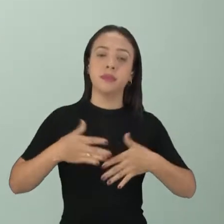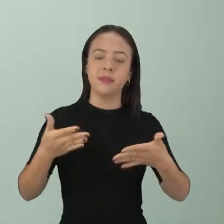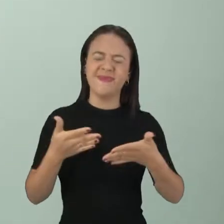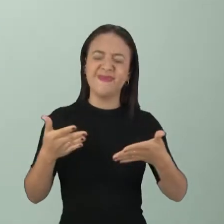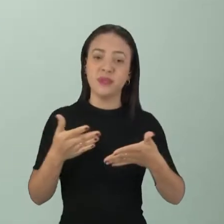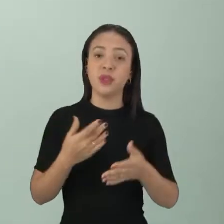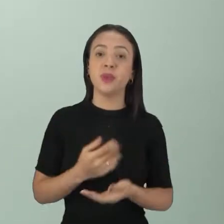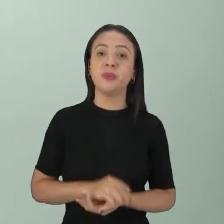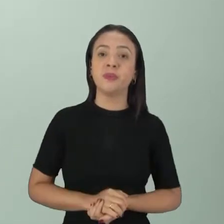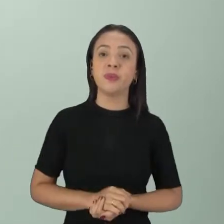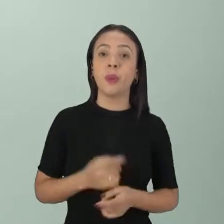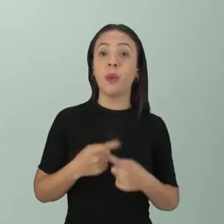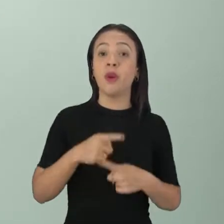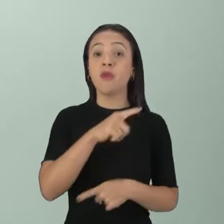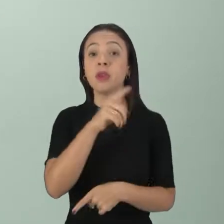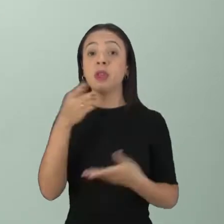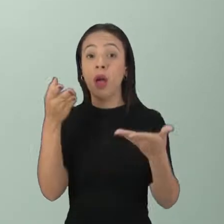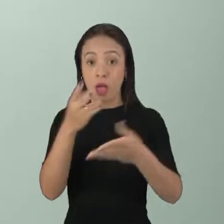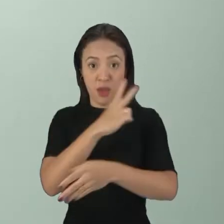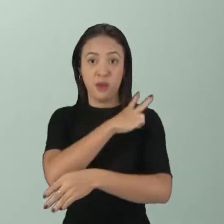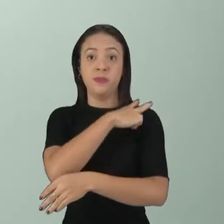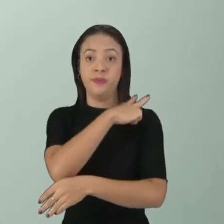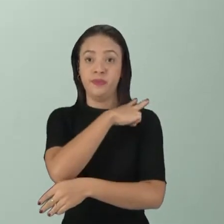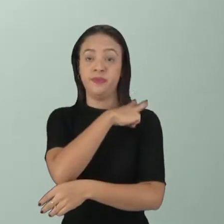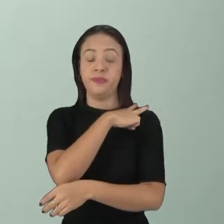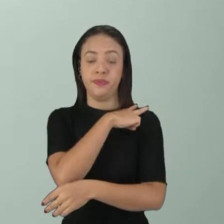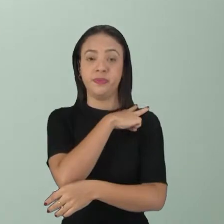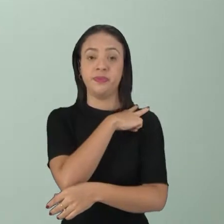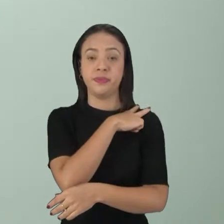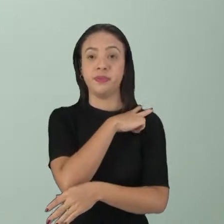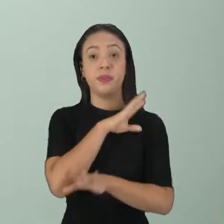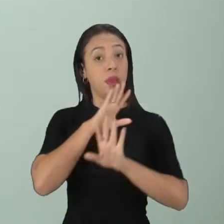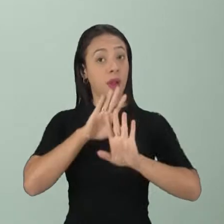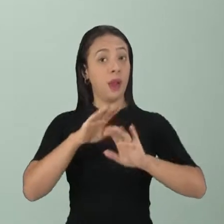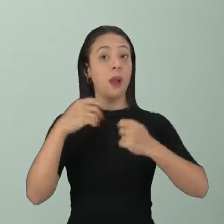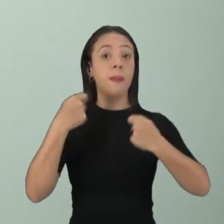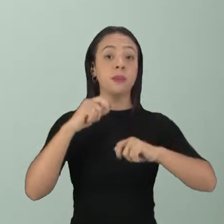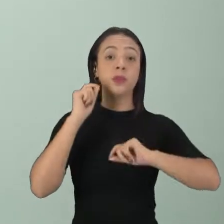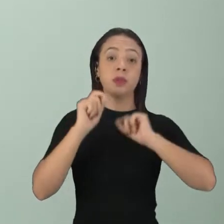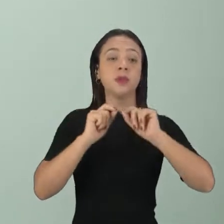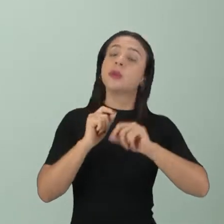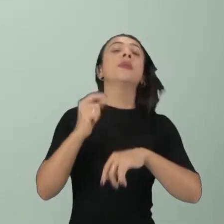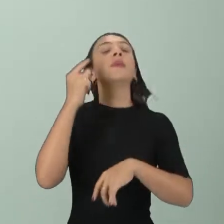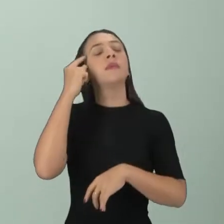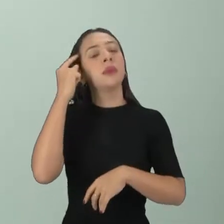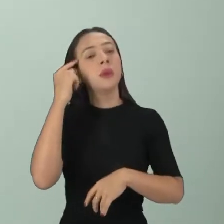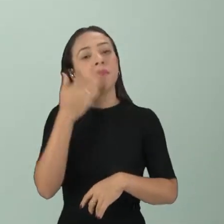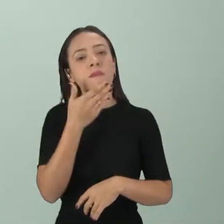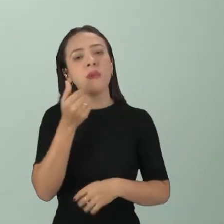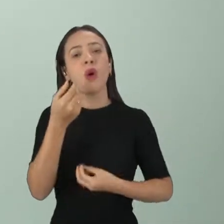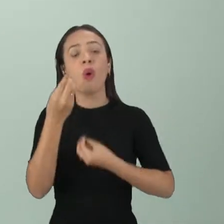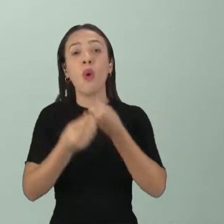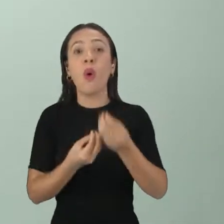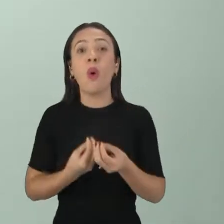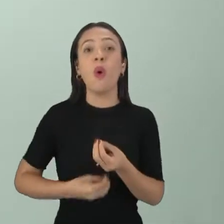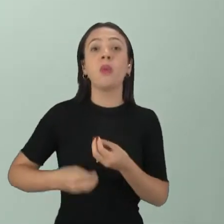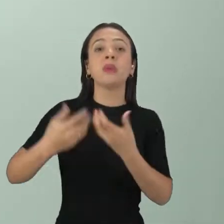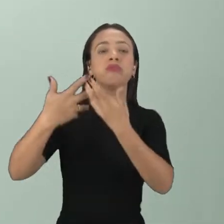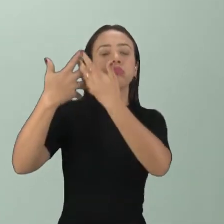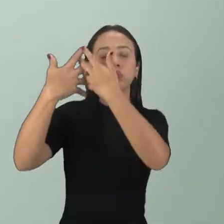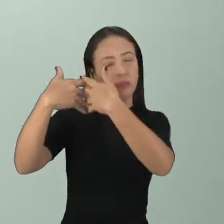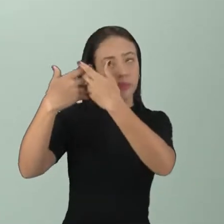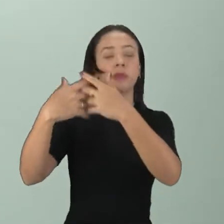momento, principalmente porque você está na segunda série do ensino médio, mas já deve amadurecer algumas questões de como interpretar